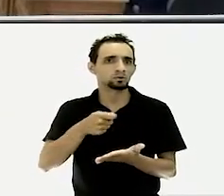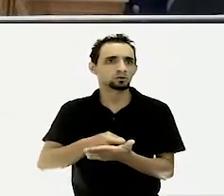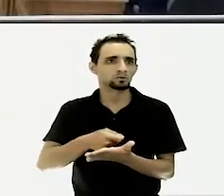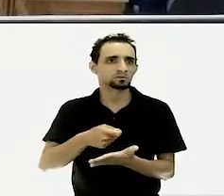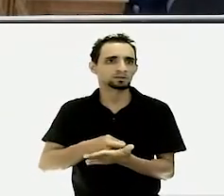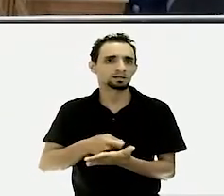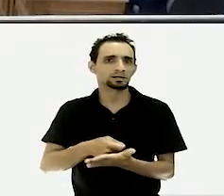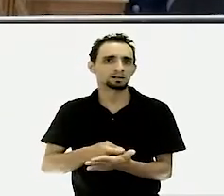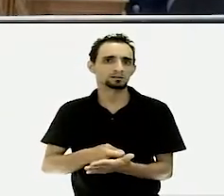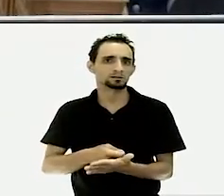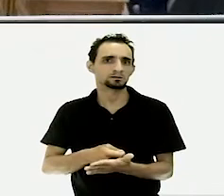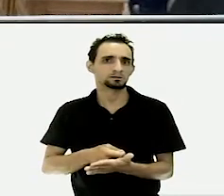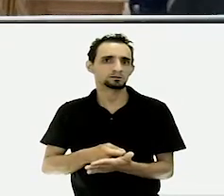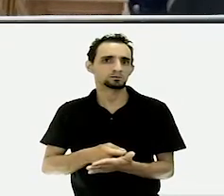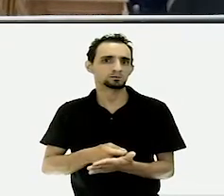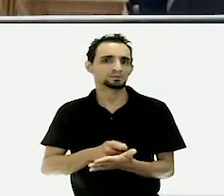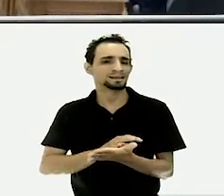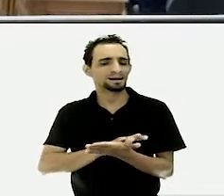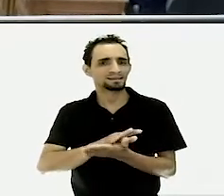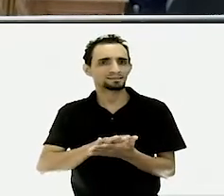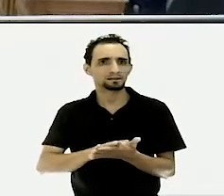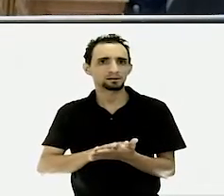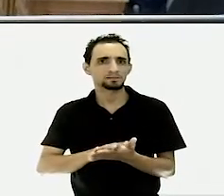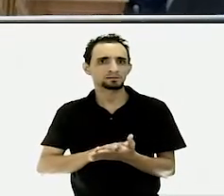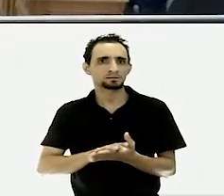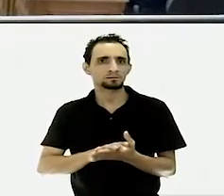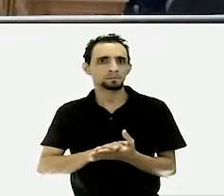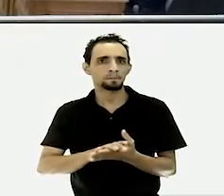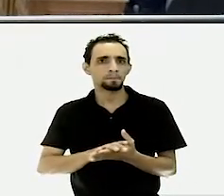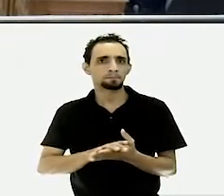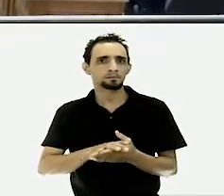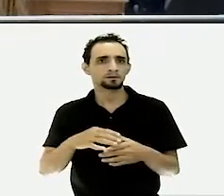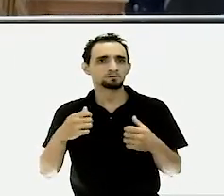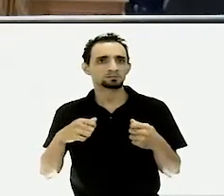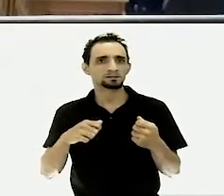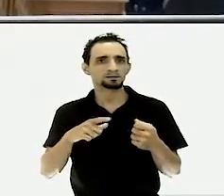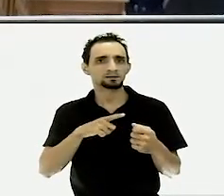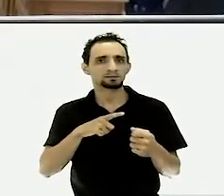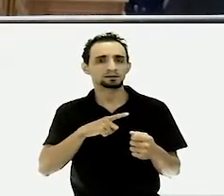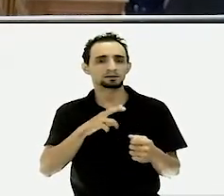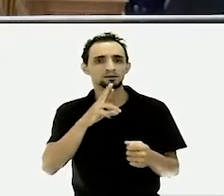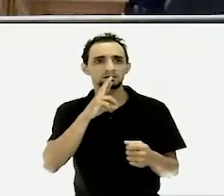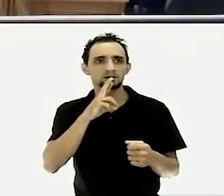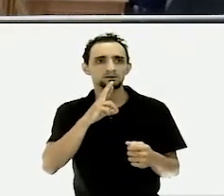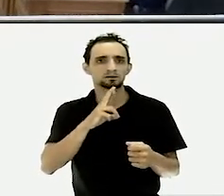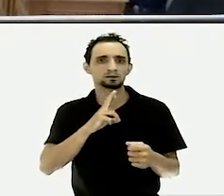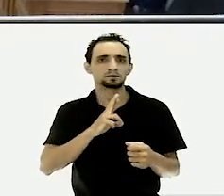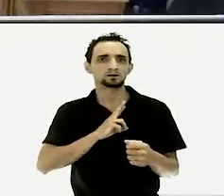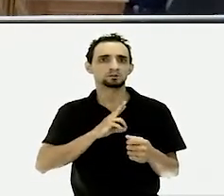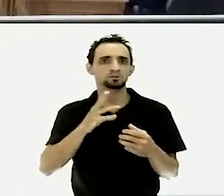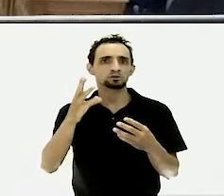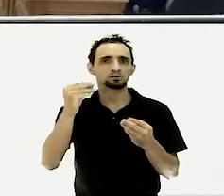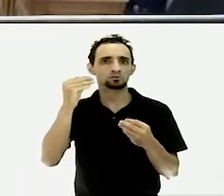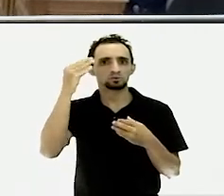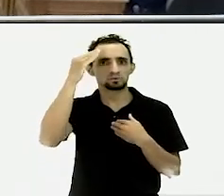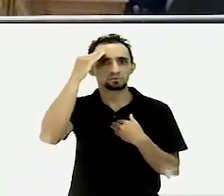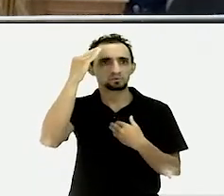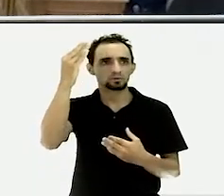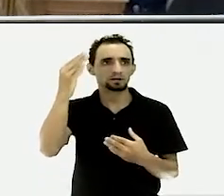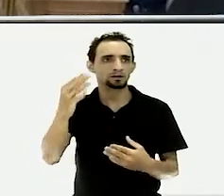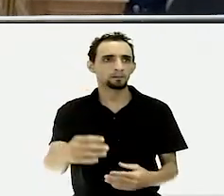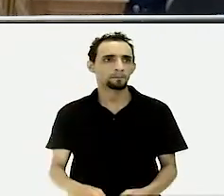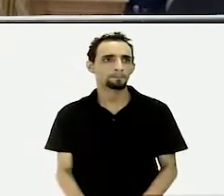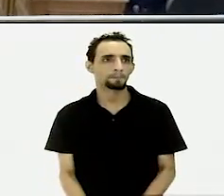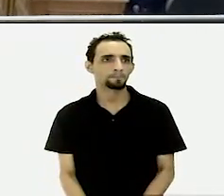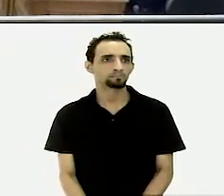Tranquilizá-los, não haverá nada disso, tá? Fiquem tranquilos. O Fernando falou agora, garantiu para mim que não vai ser assim não, tá? Obrigado. Obrigado. Vereador